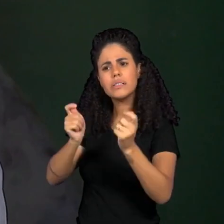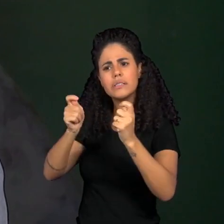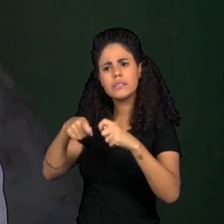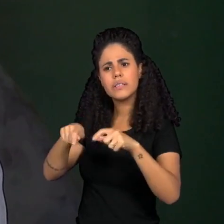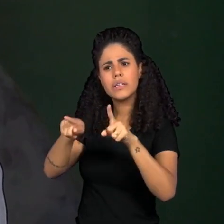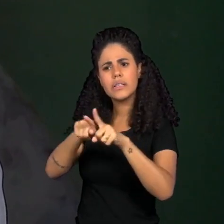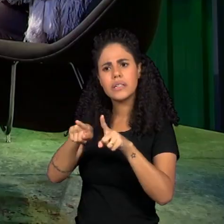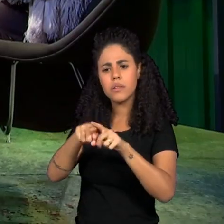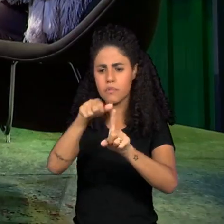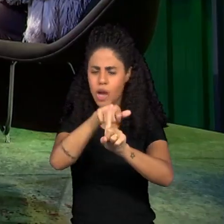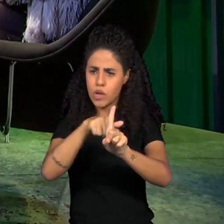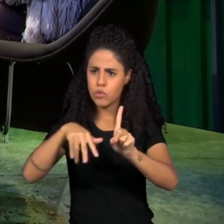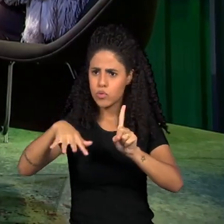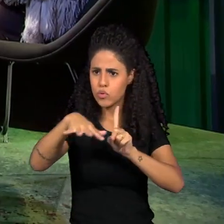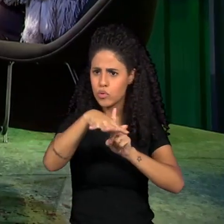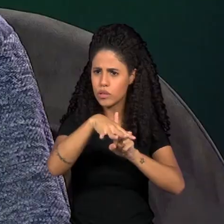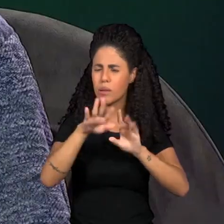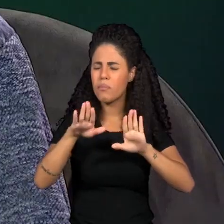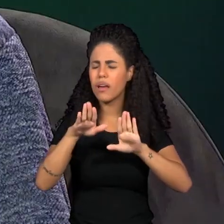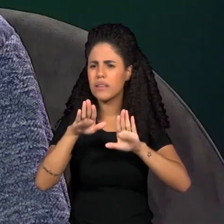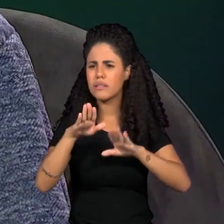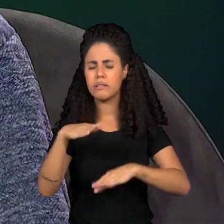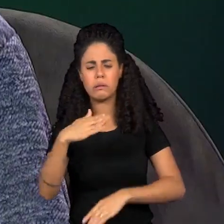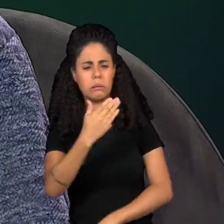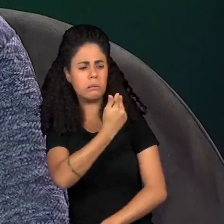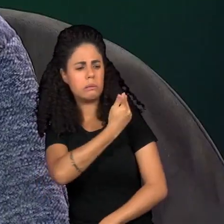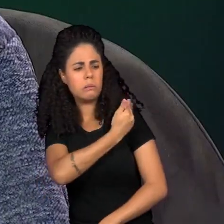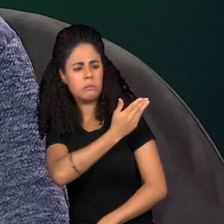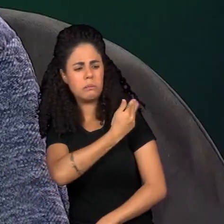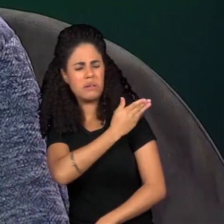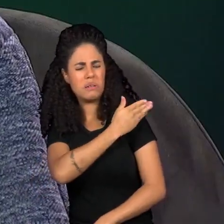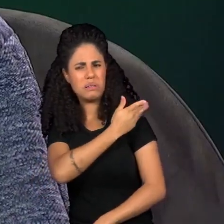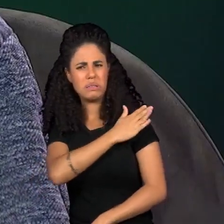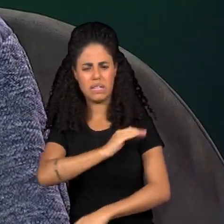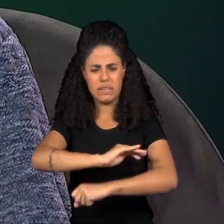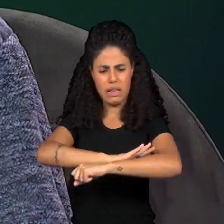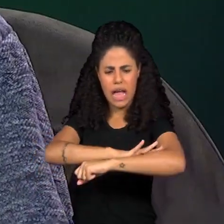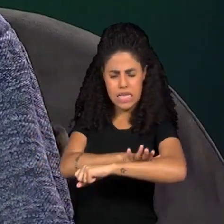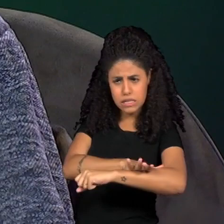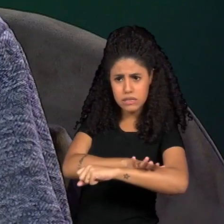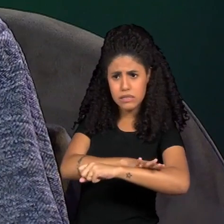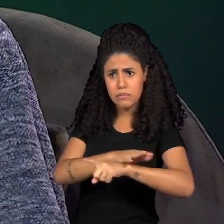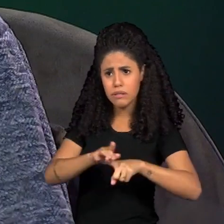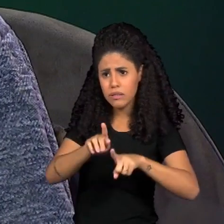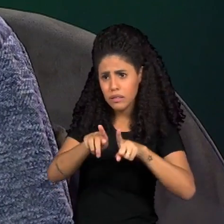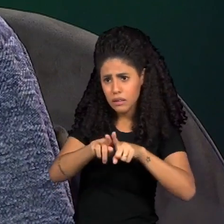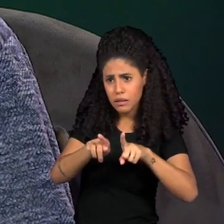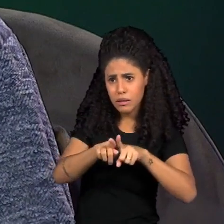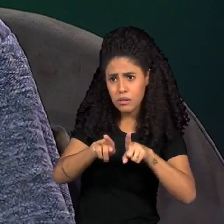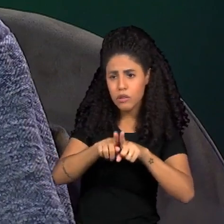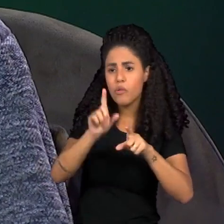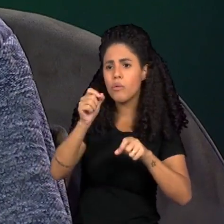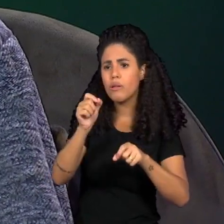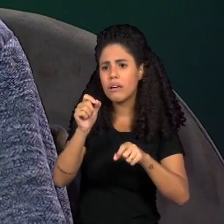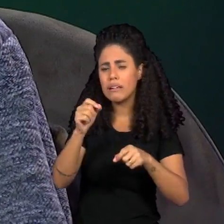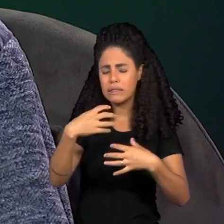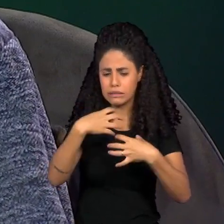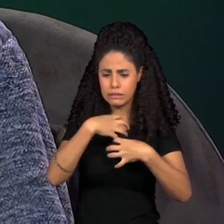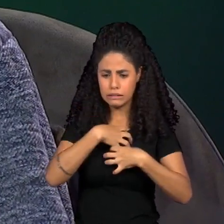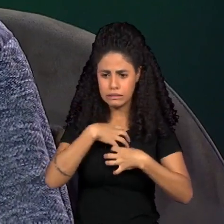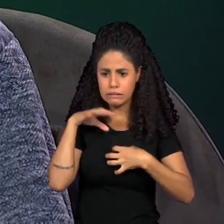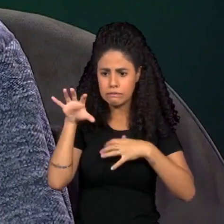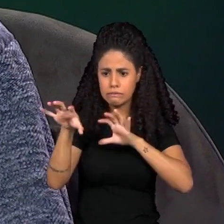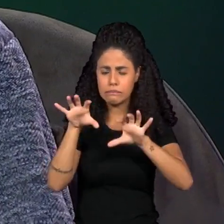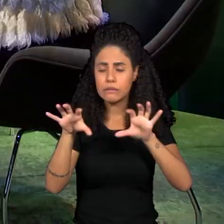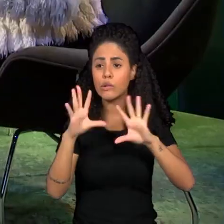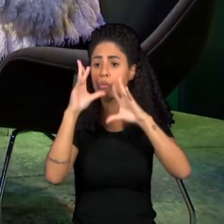equidade social. O preconceito, né, o racismo estrutural é uma coisa que afeta todo mundo, a gente tem que